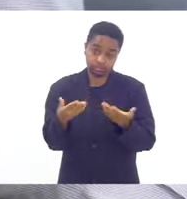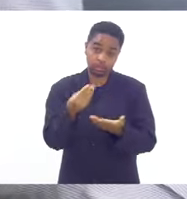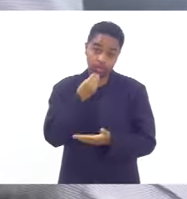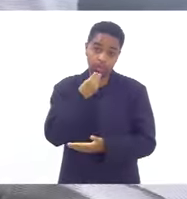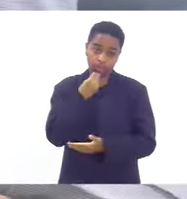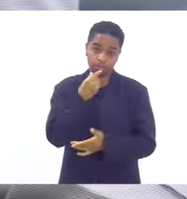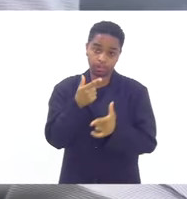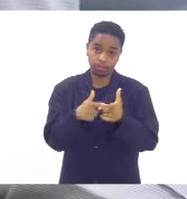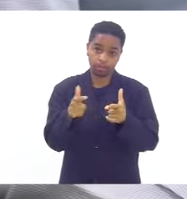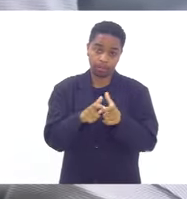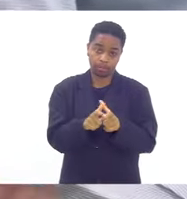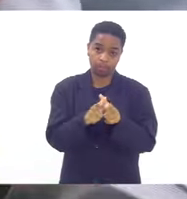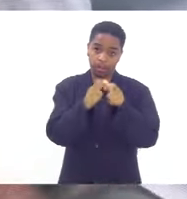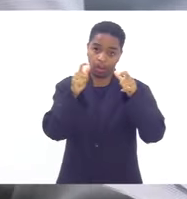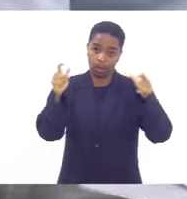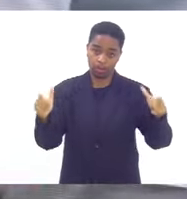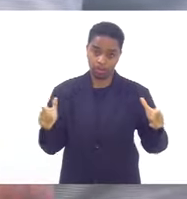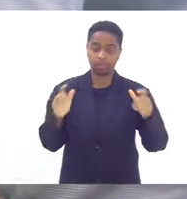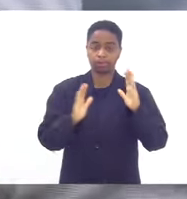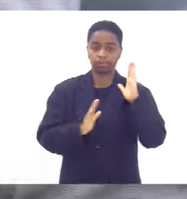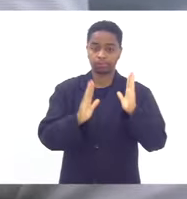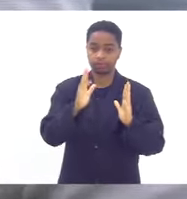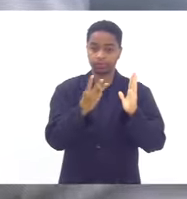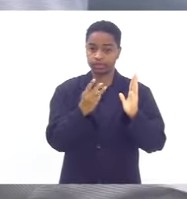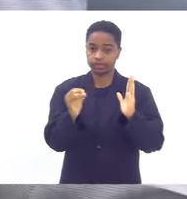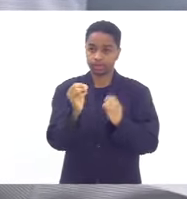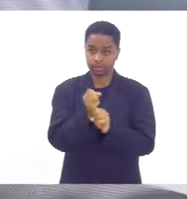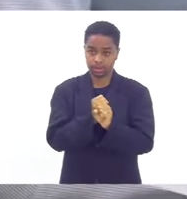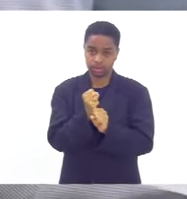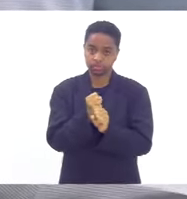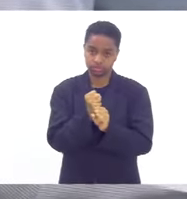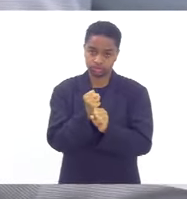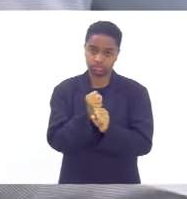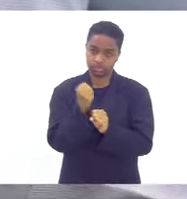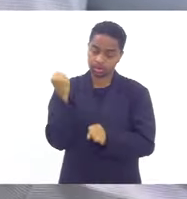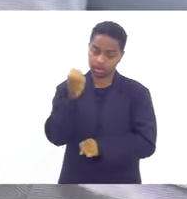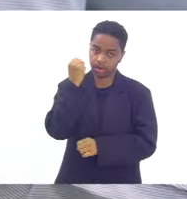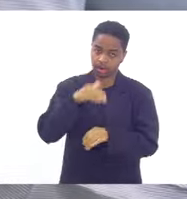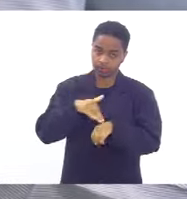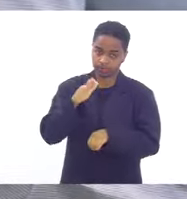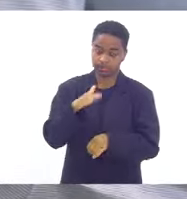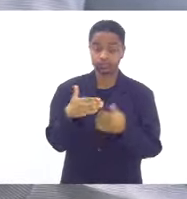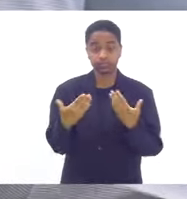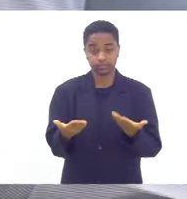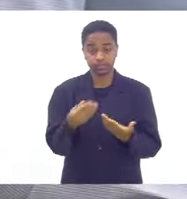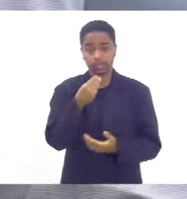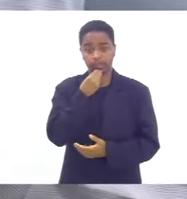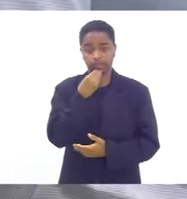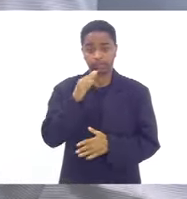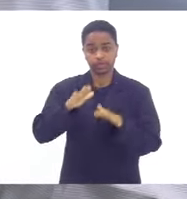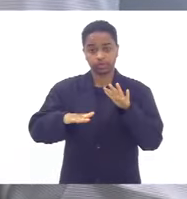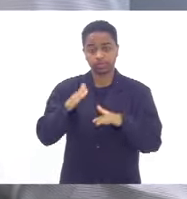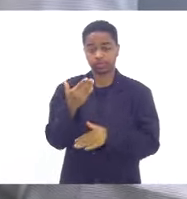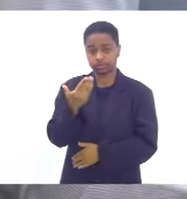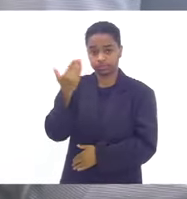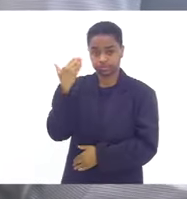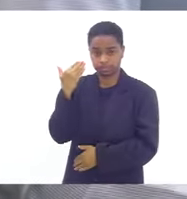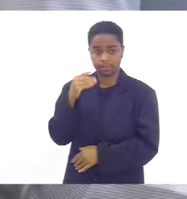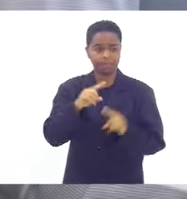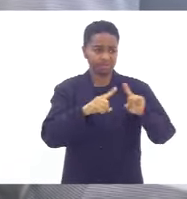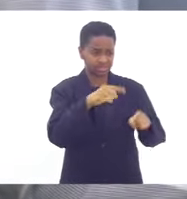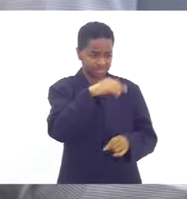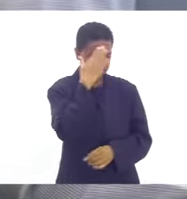se agravou ao longo dos últimos 30, 40 anos. Né? Então, talvez lá atrás. Mas vocês já tinham ciência